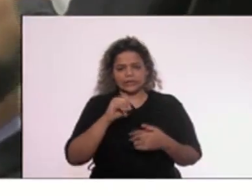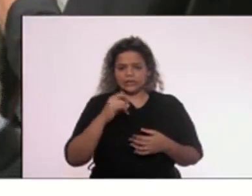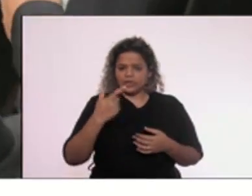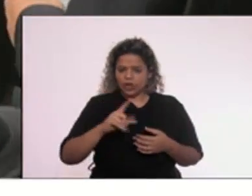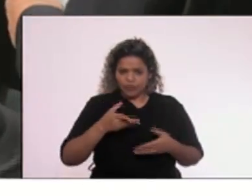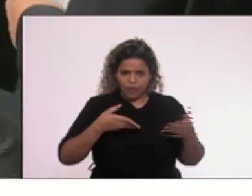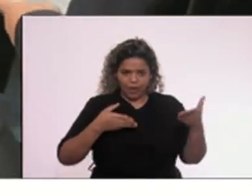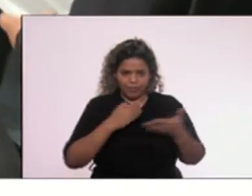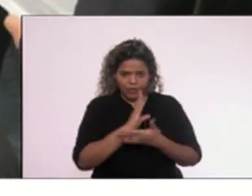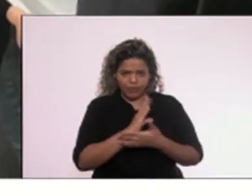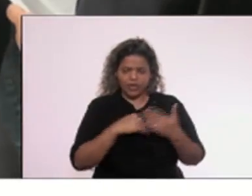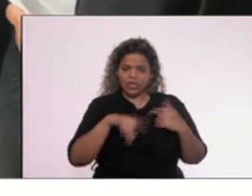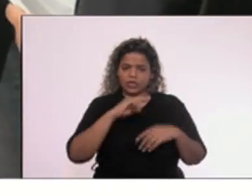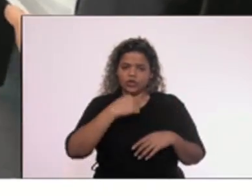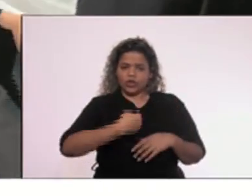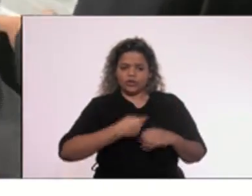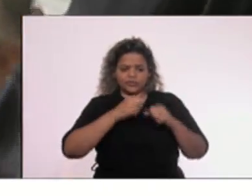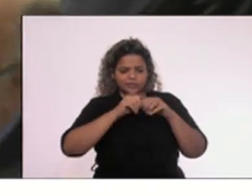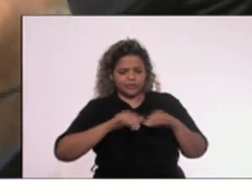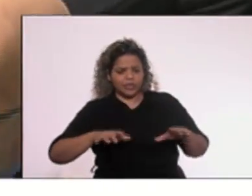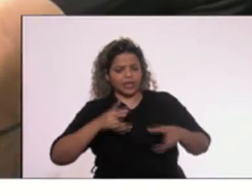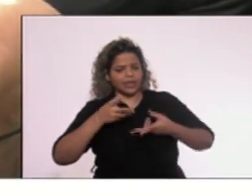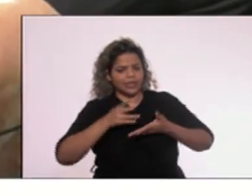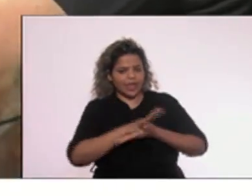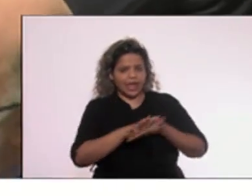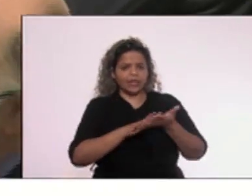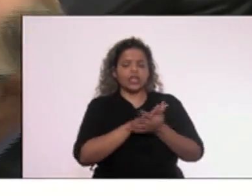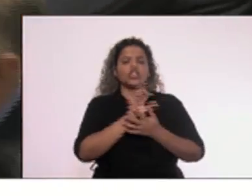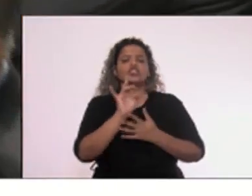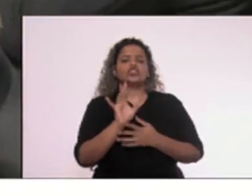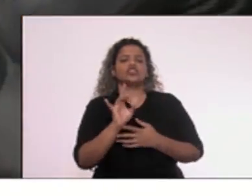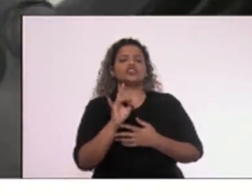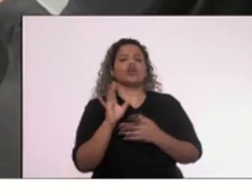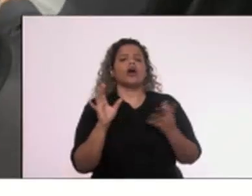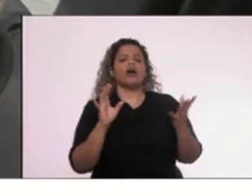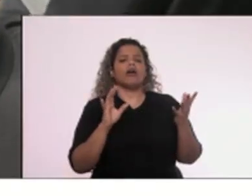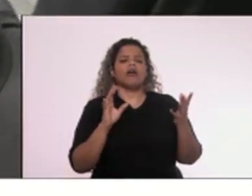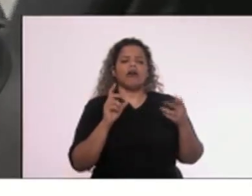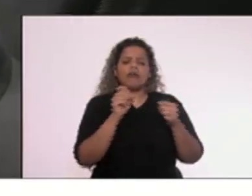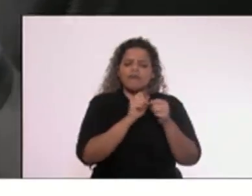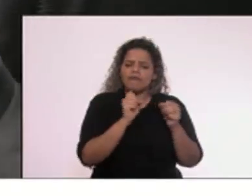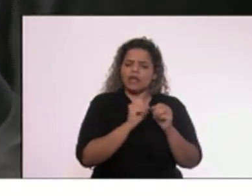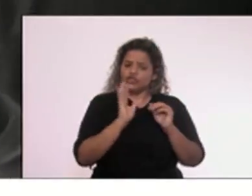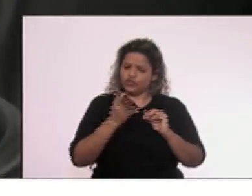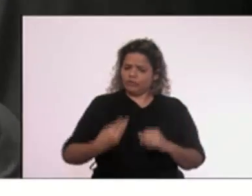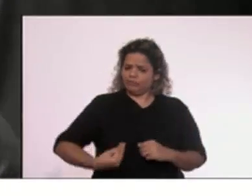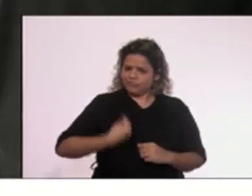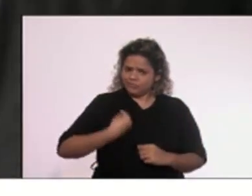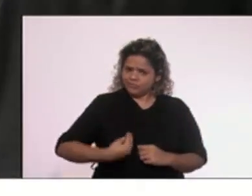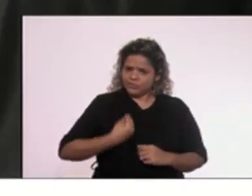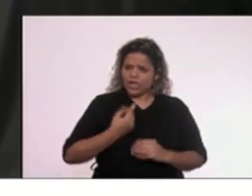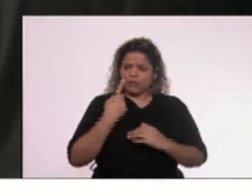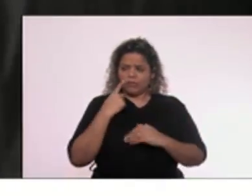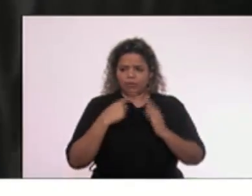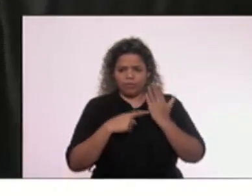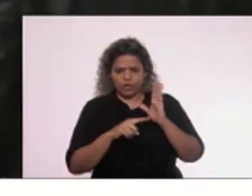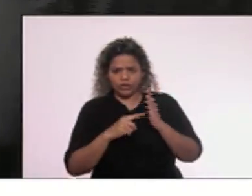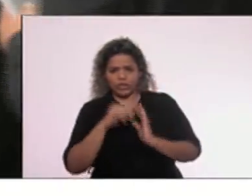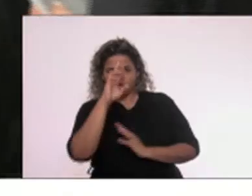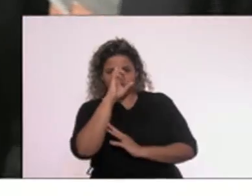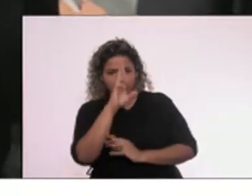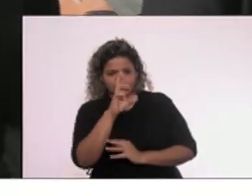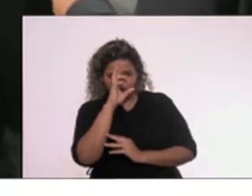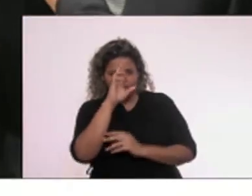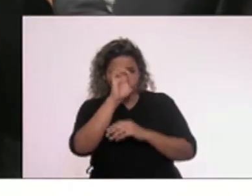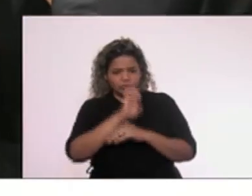aprovada, e aí nós não estamos expandindo nada, nós estamos apenas configurando o que já existe e mostrando